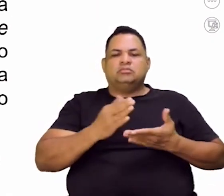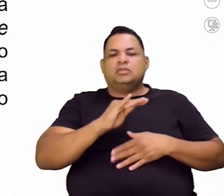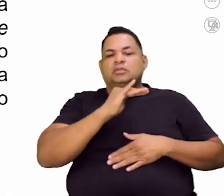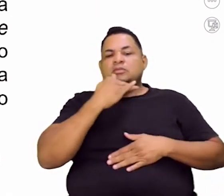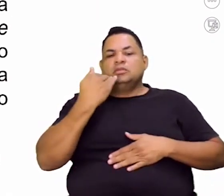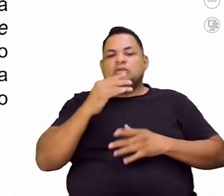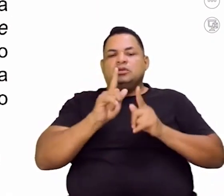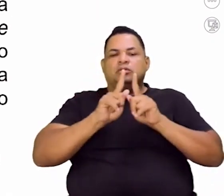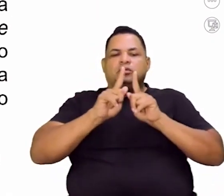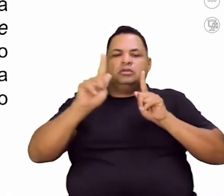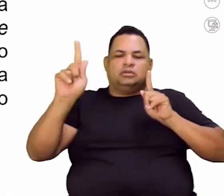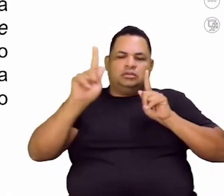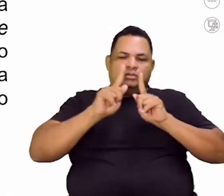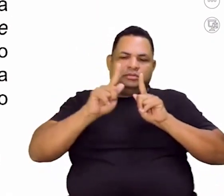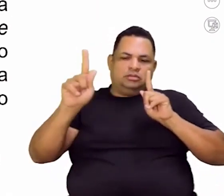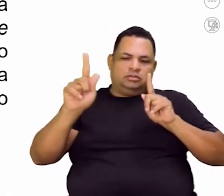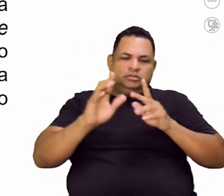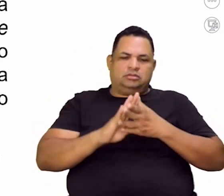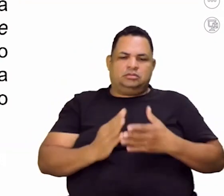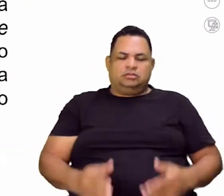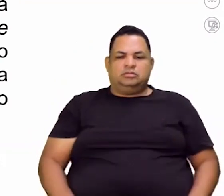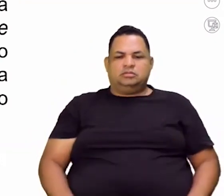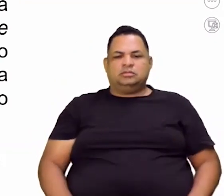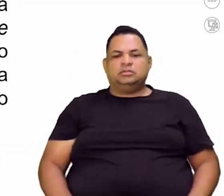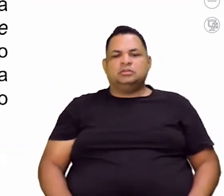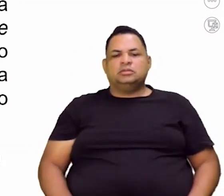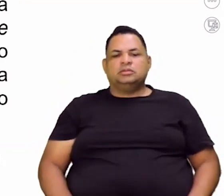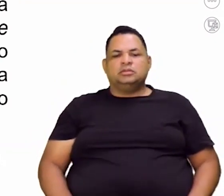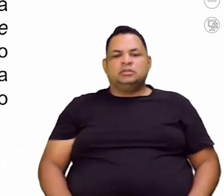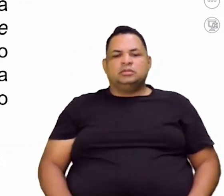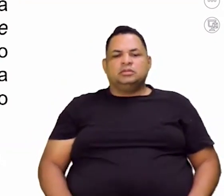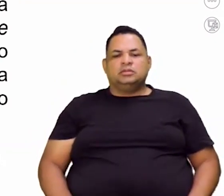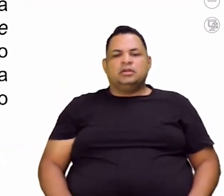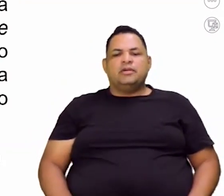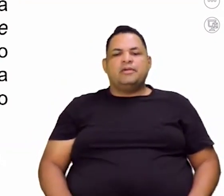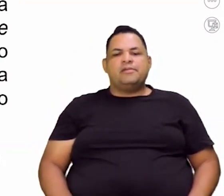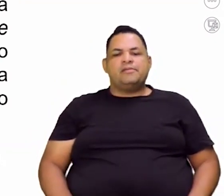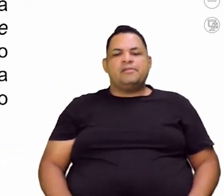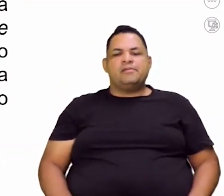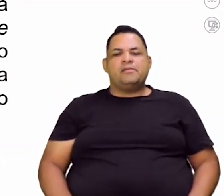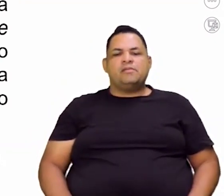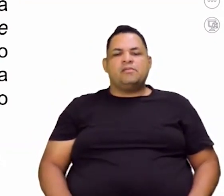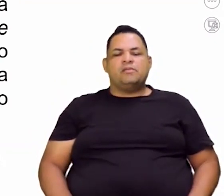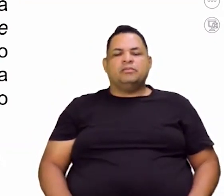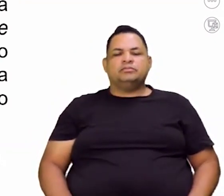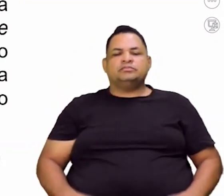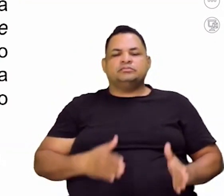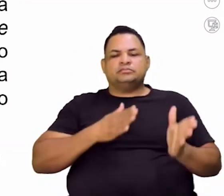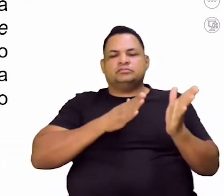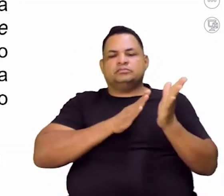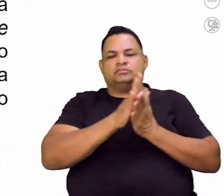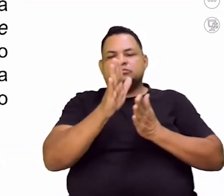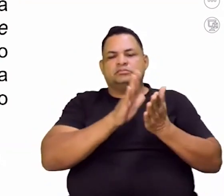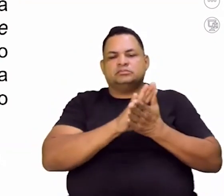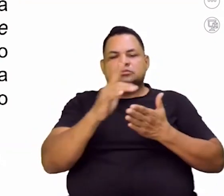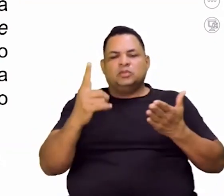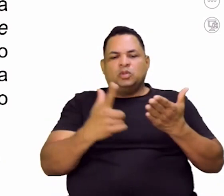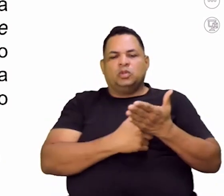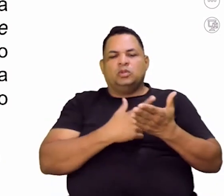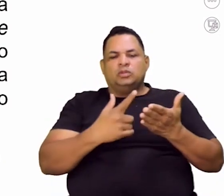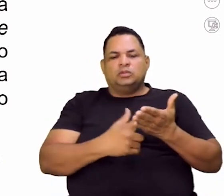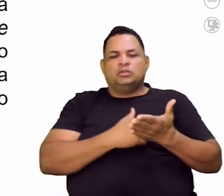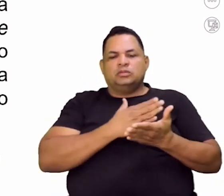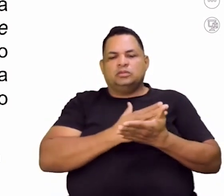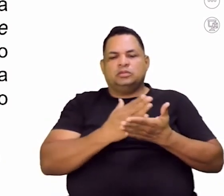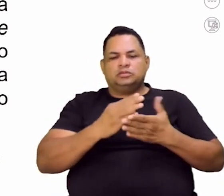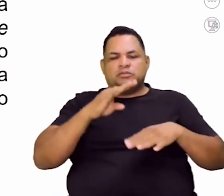Galileu. Então tá aí. Um nascia um, o outro já um partia, o outro nascia. Ele publicou obras, assim como